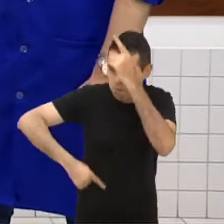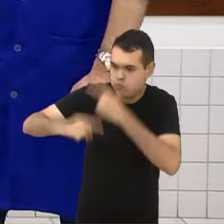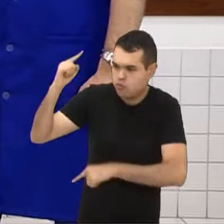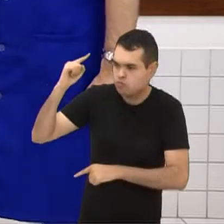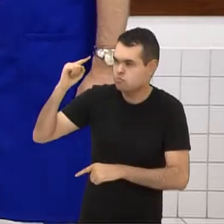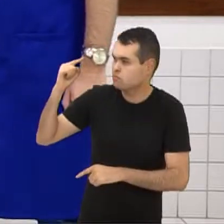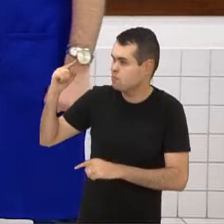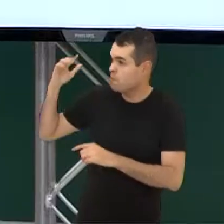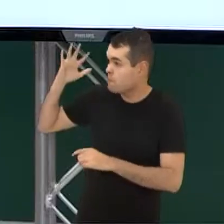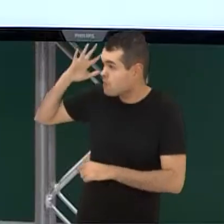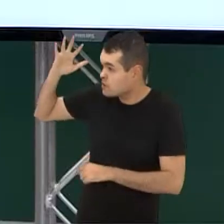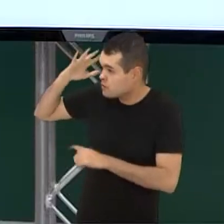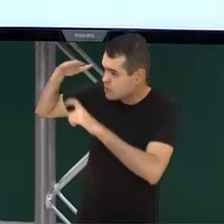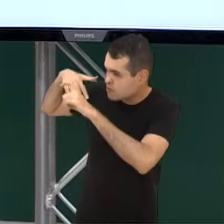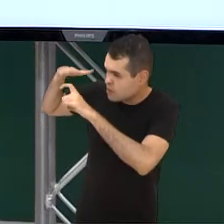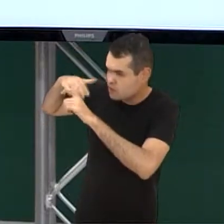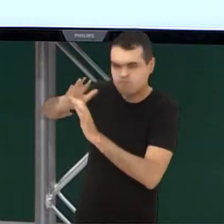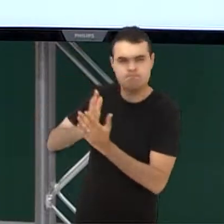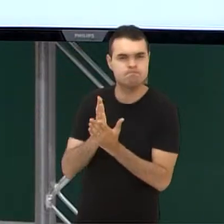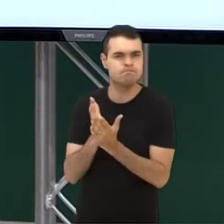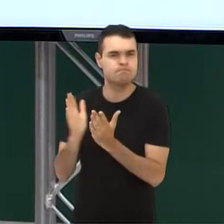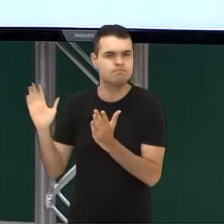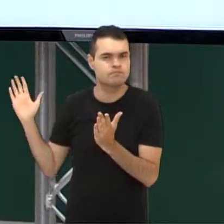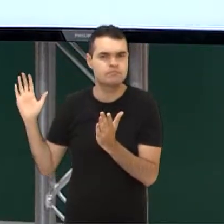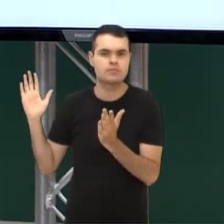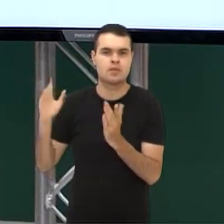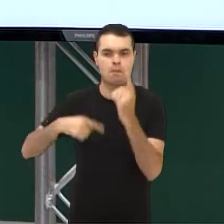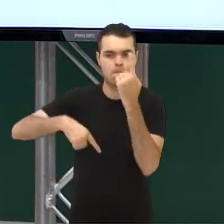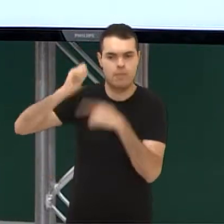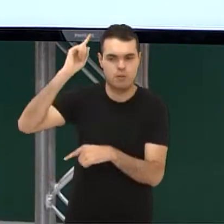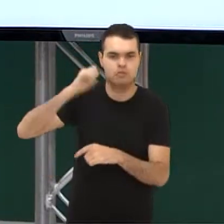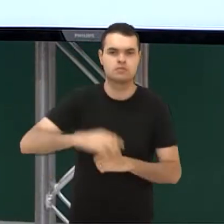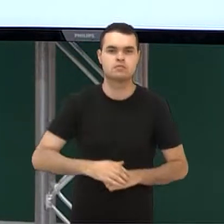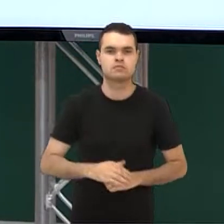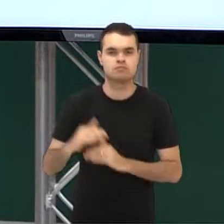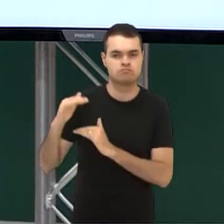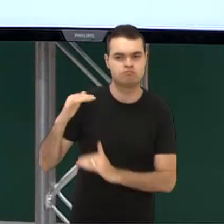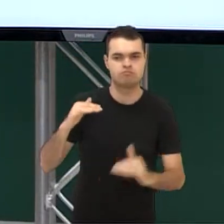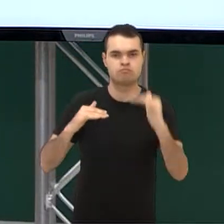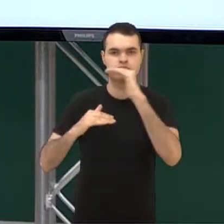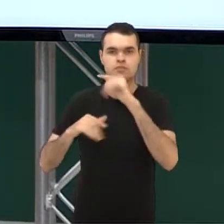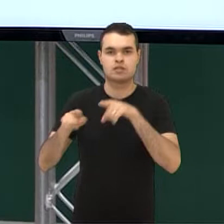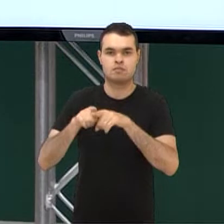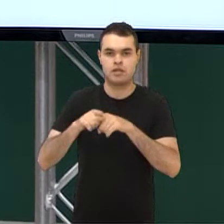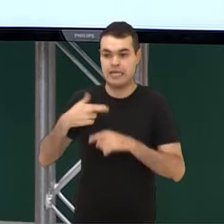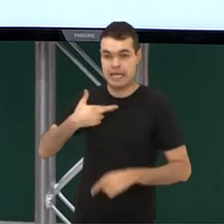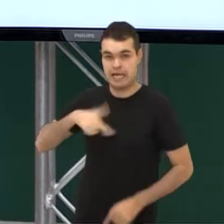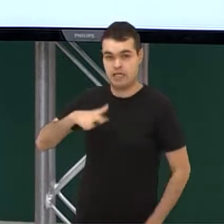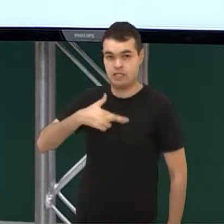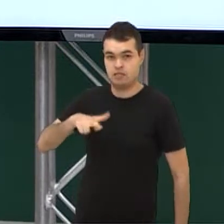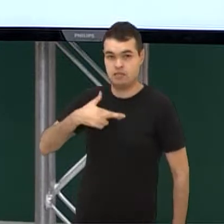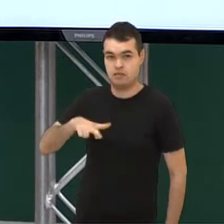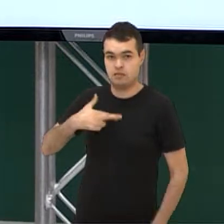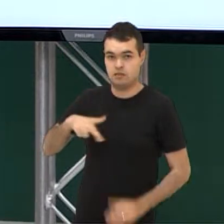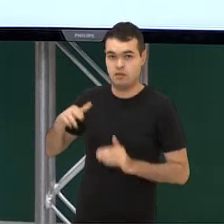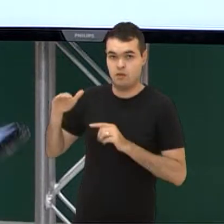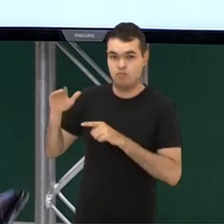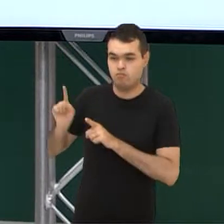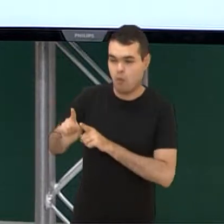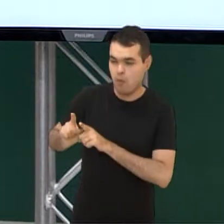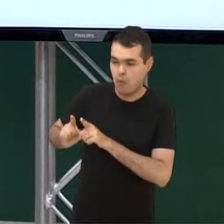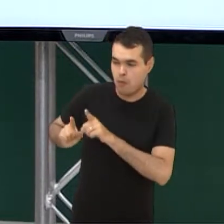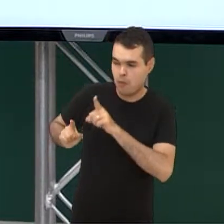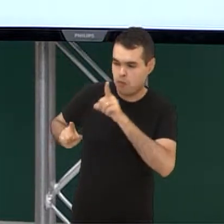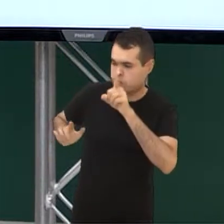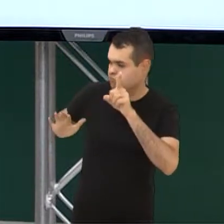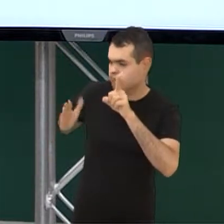pensamento mítico, com a superação, por exemplo, da questão religiosa que vinha ali já sendo superada pela